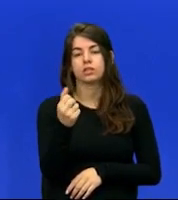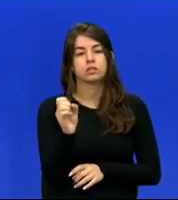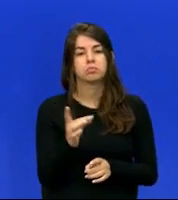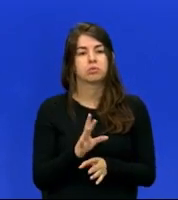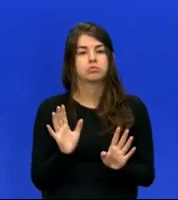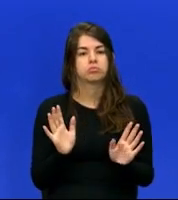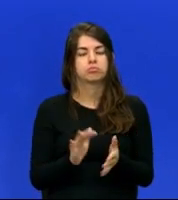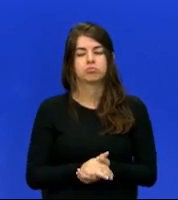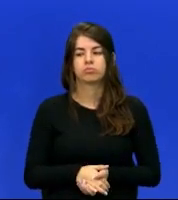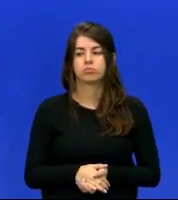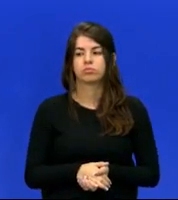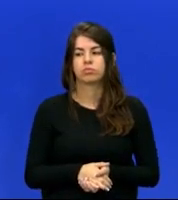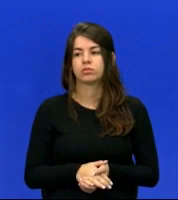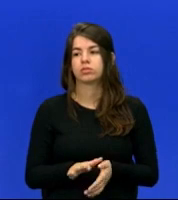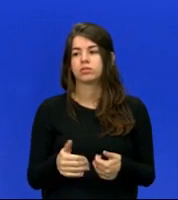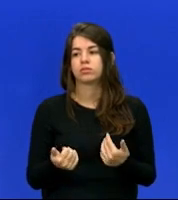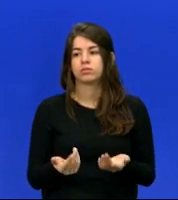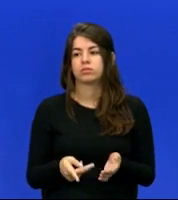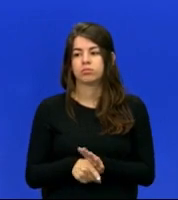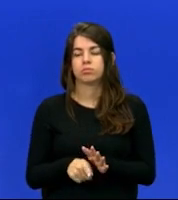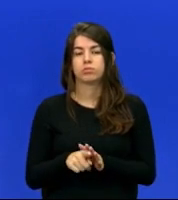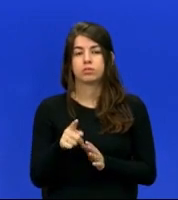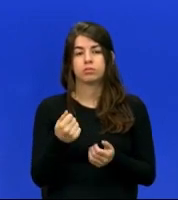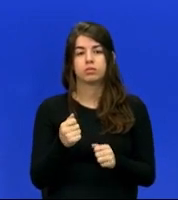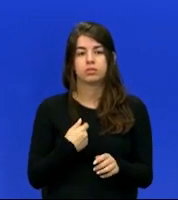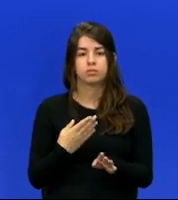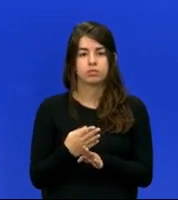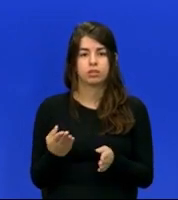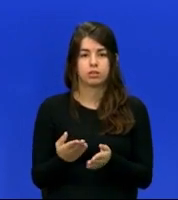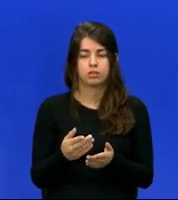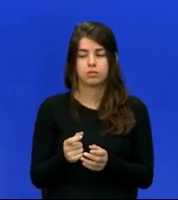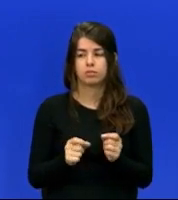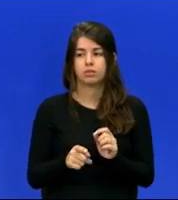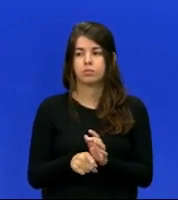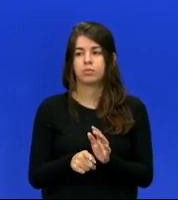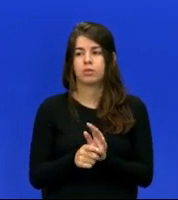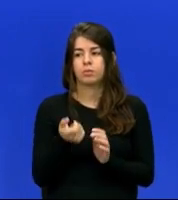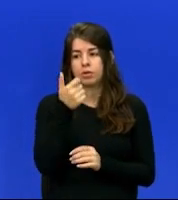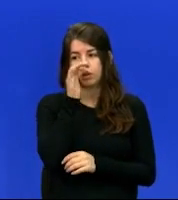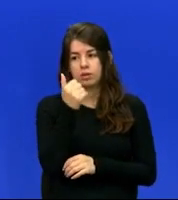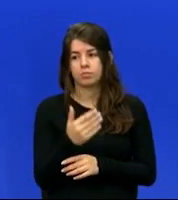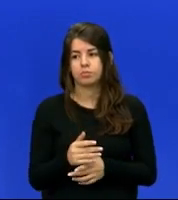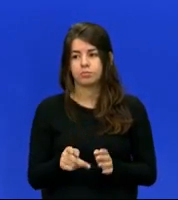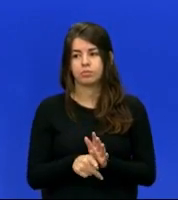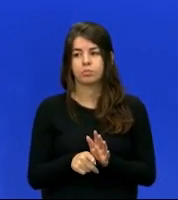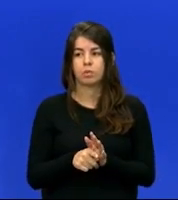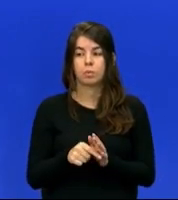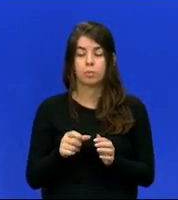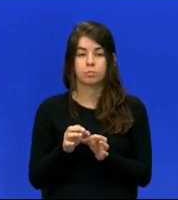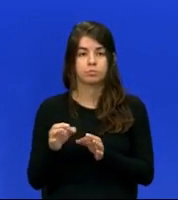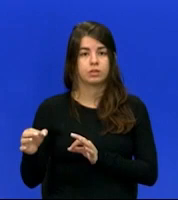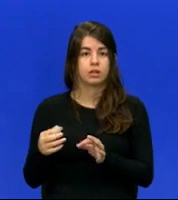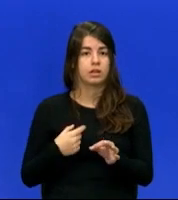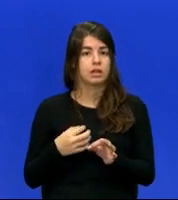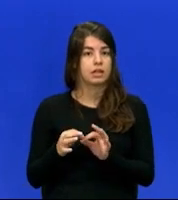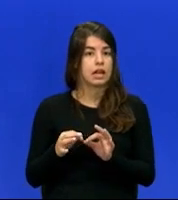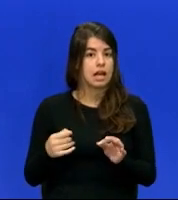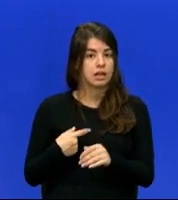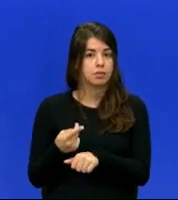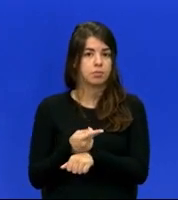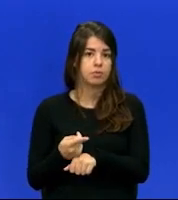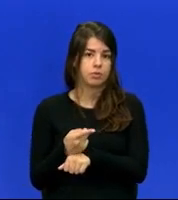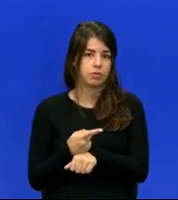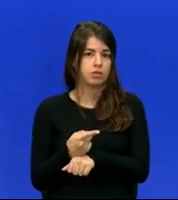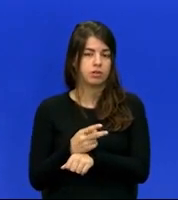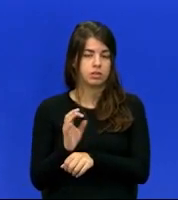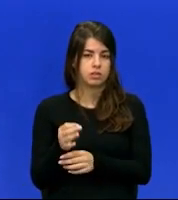10,56. Muito bem, então, o que você precisa encontrar? Você vai estar encontrando que a área procurada, ela é